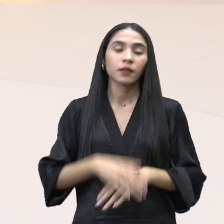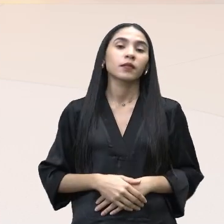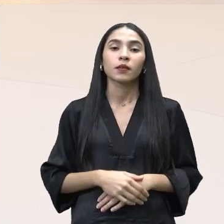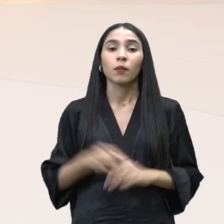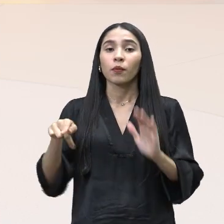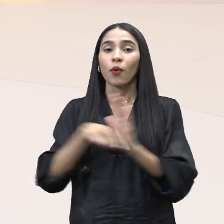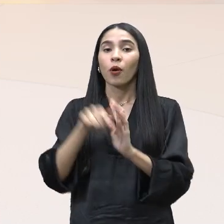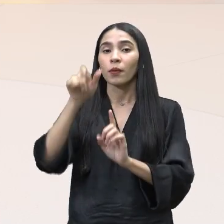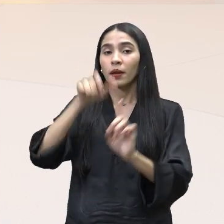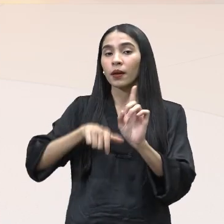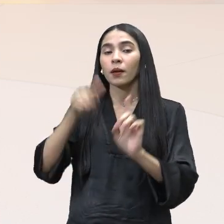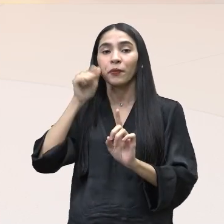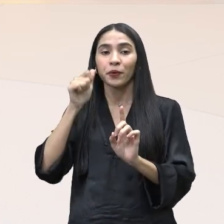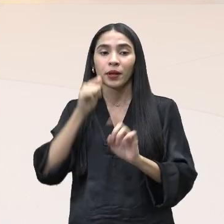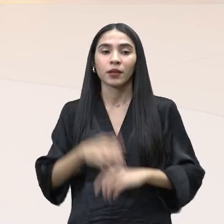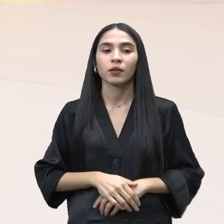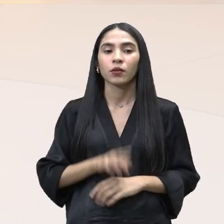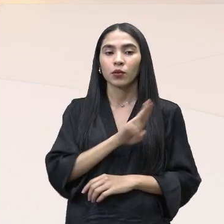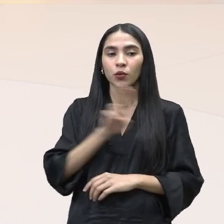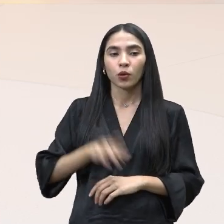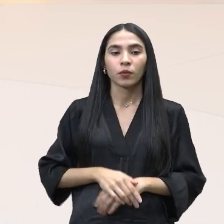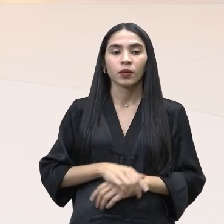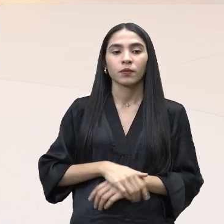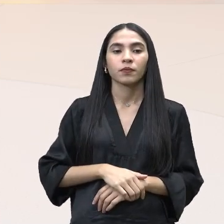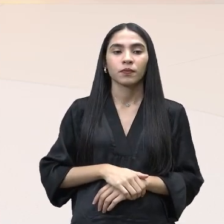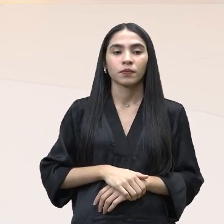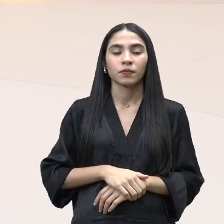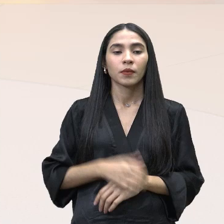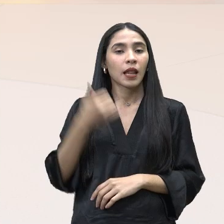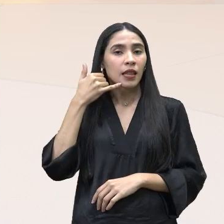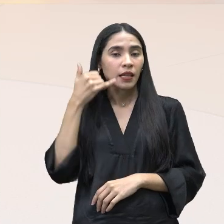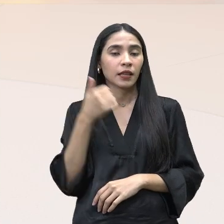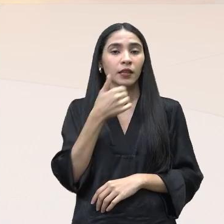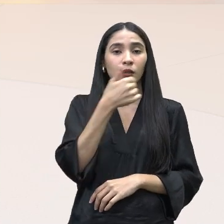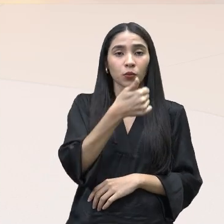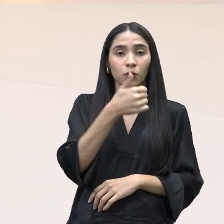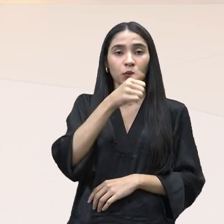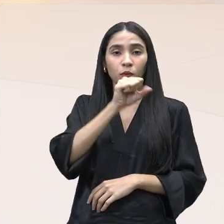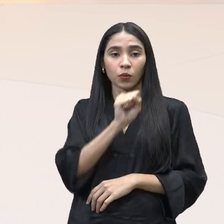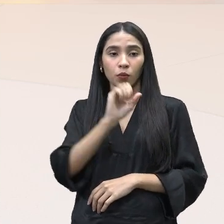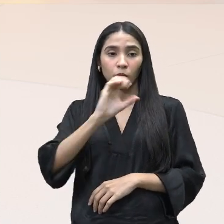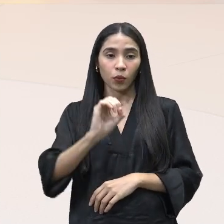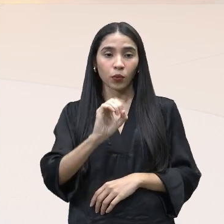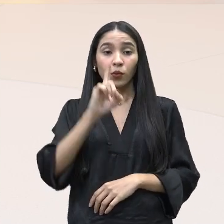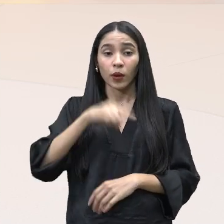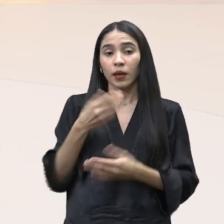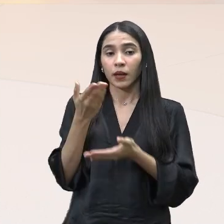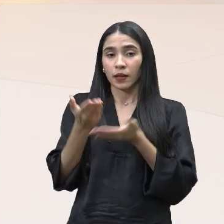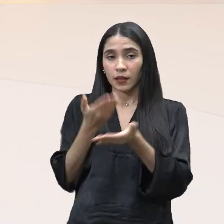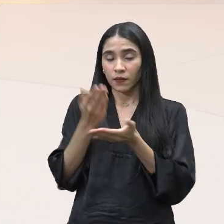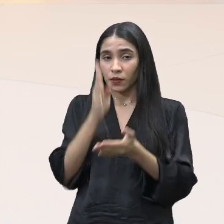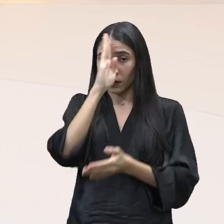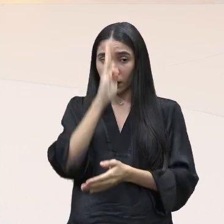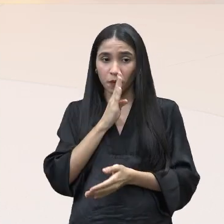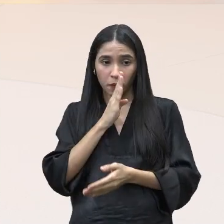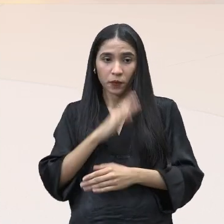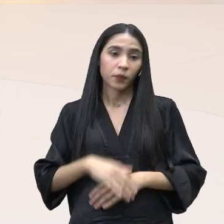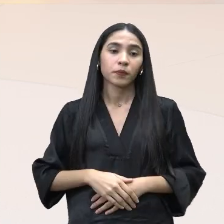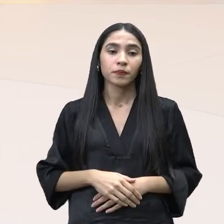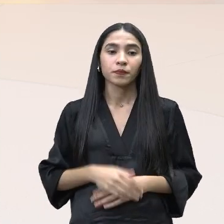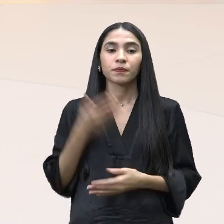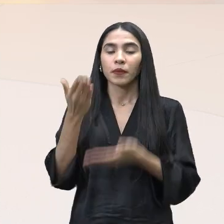à Mulher, chamado Ligue 180, um serviço gratuito